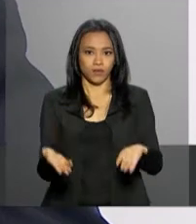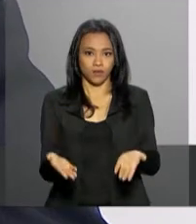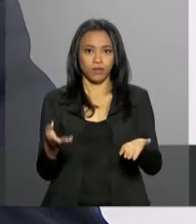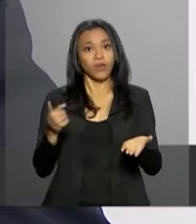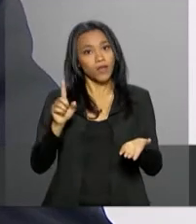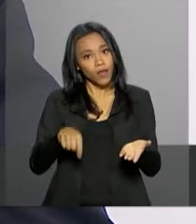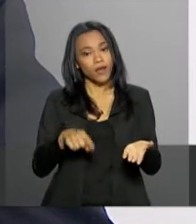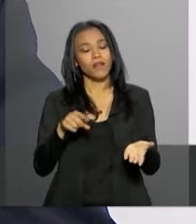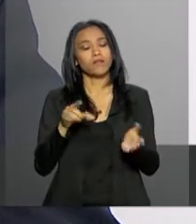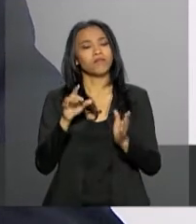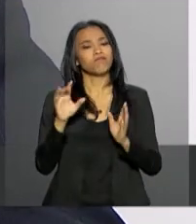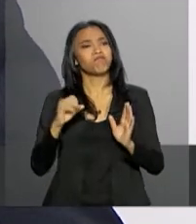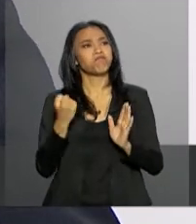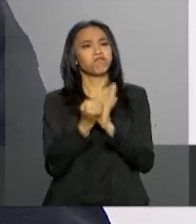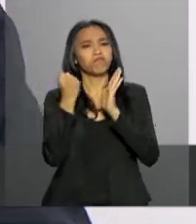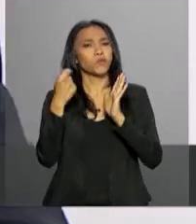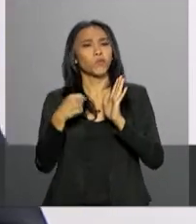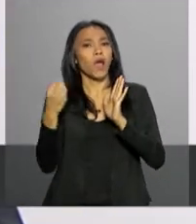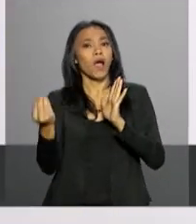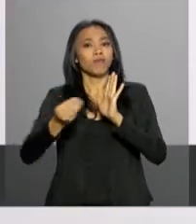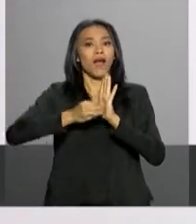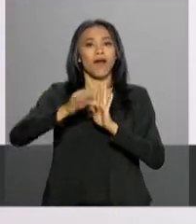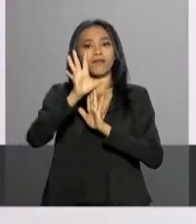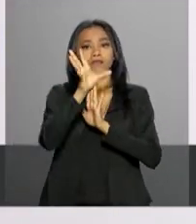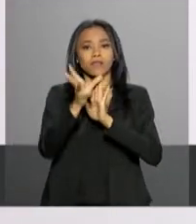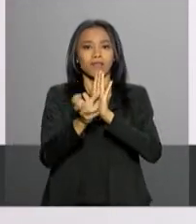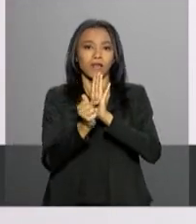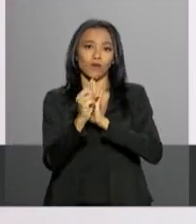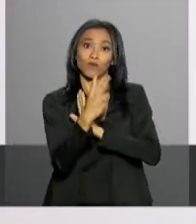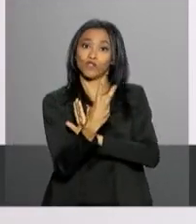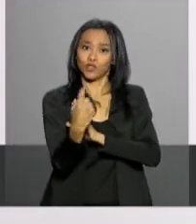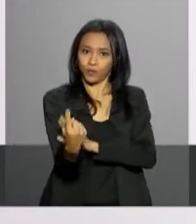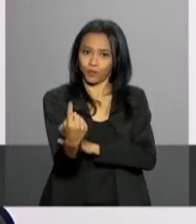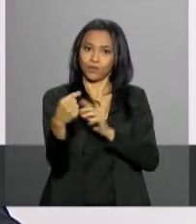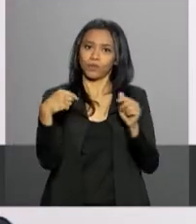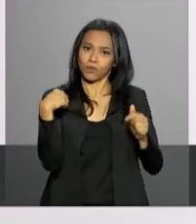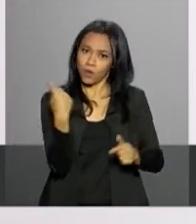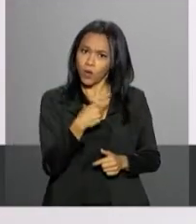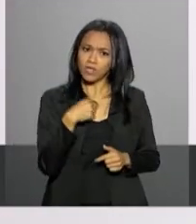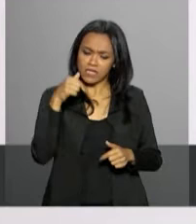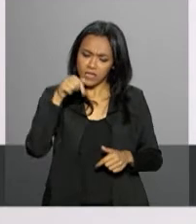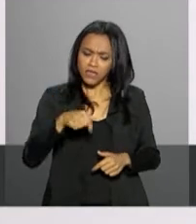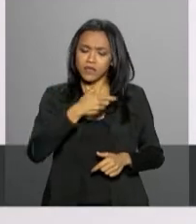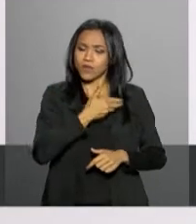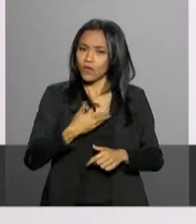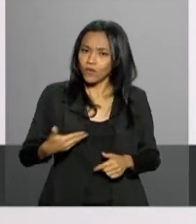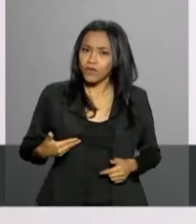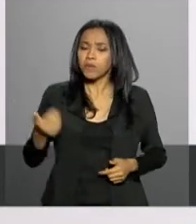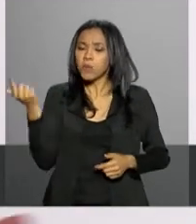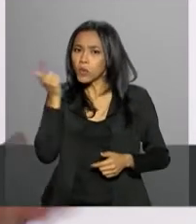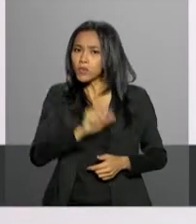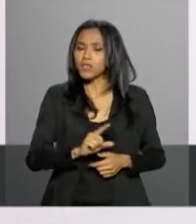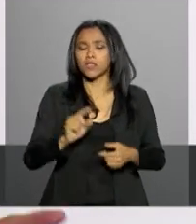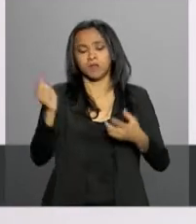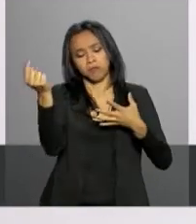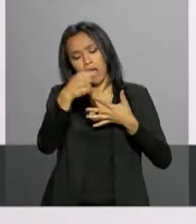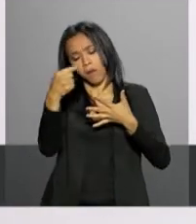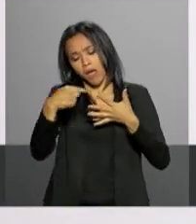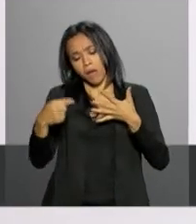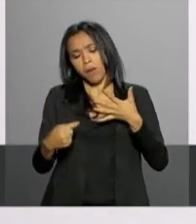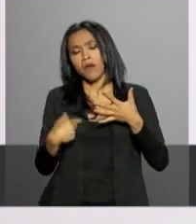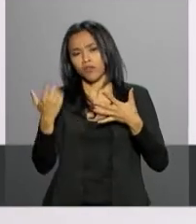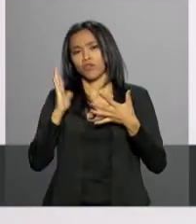século 21 porque é interessante como neste governo nós avançamos em vários pontos como a que foi